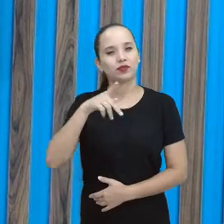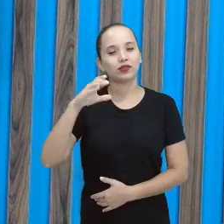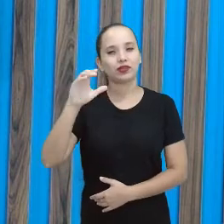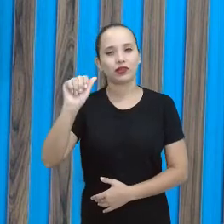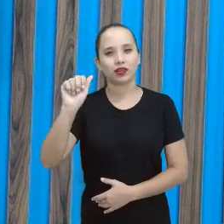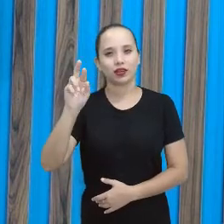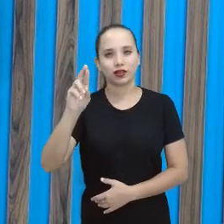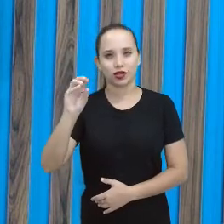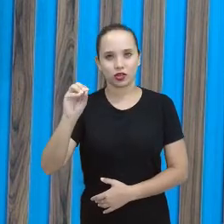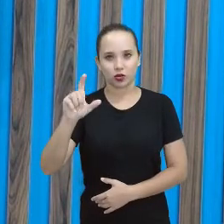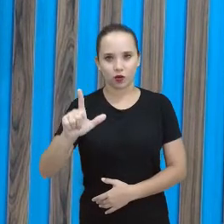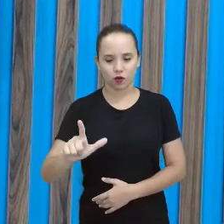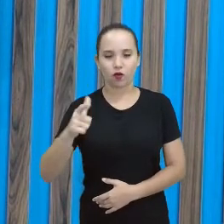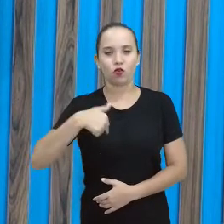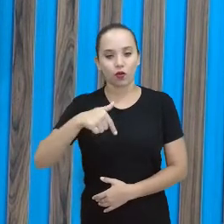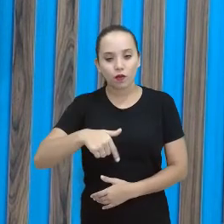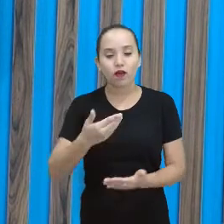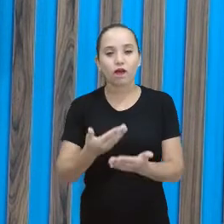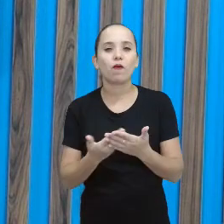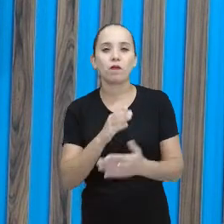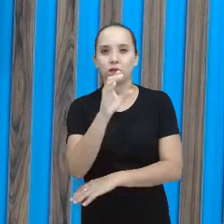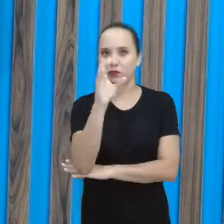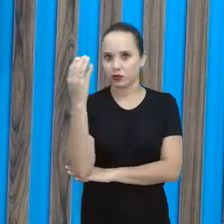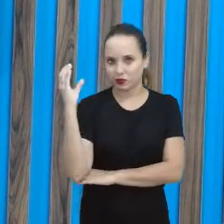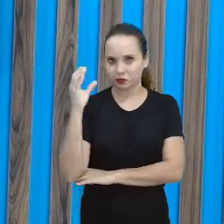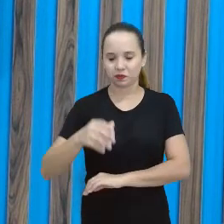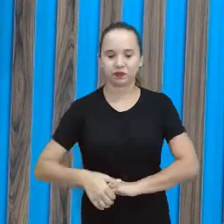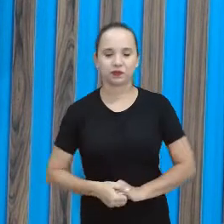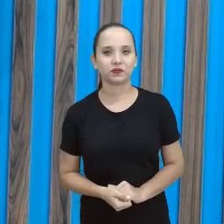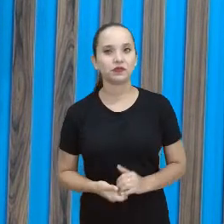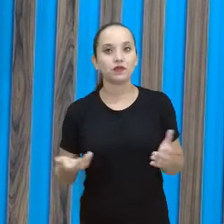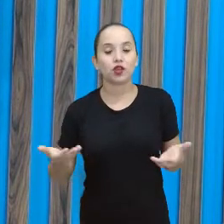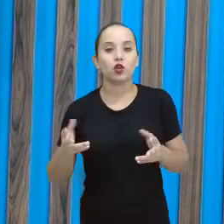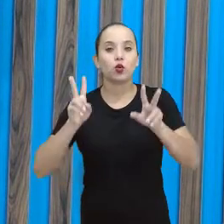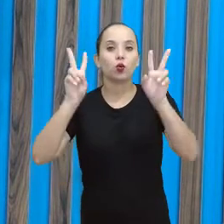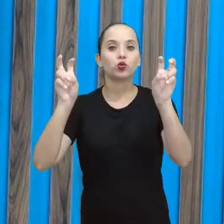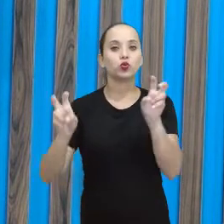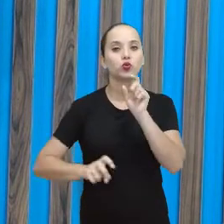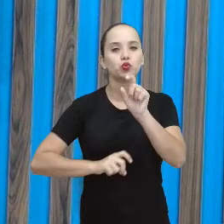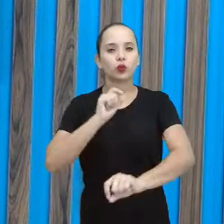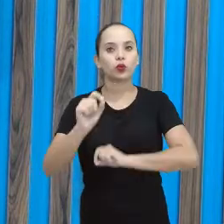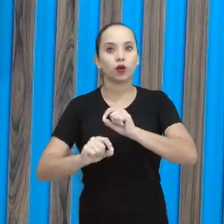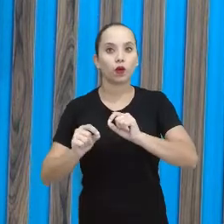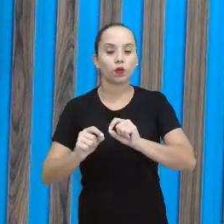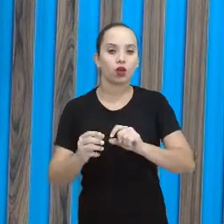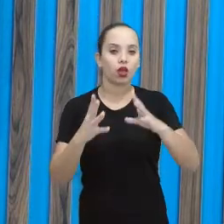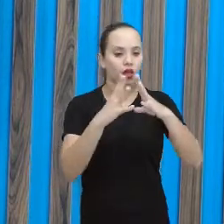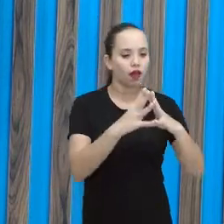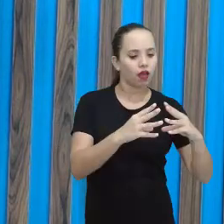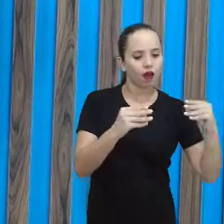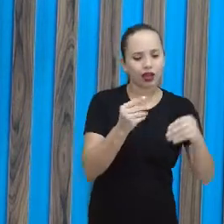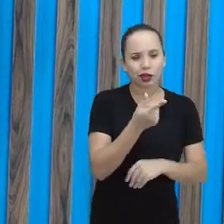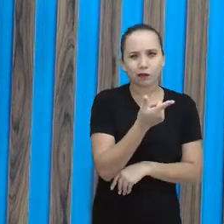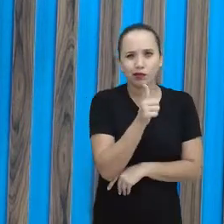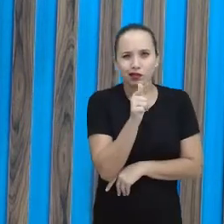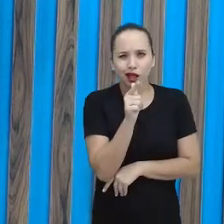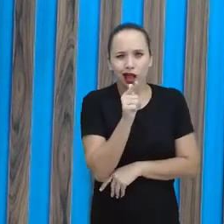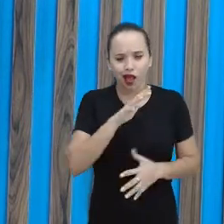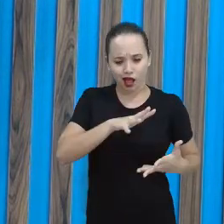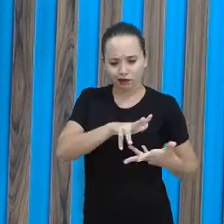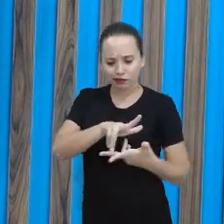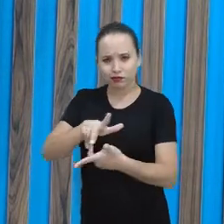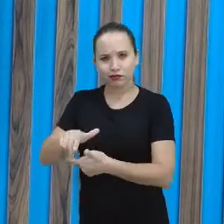Carolina, estamos aqui em mais uma aula de ciências. Hoje nós vamos ver escassez de água,